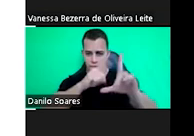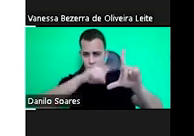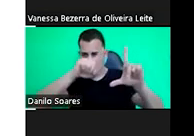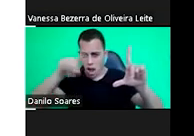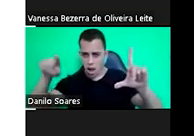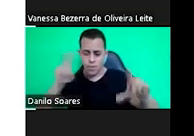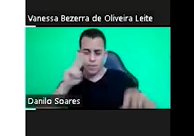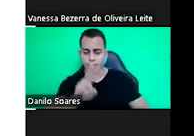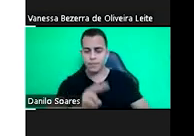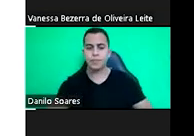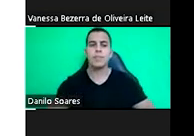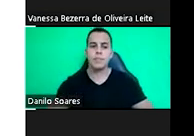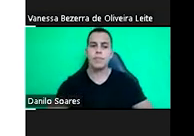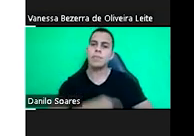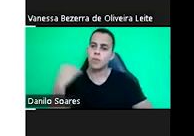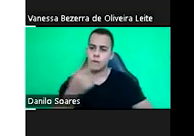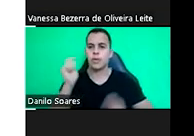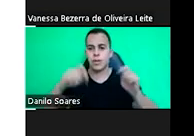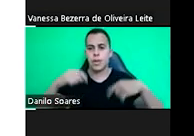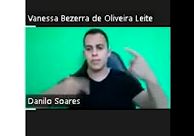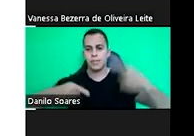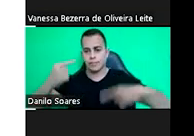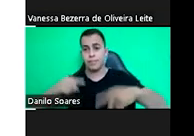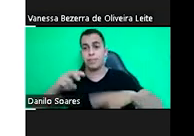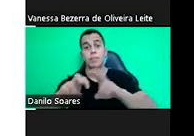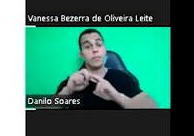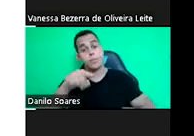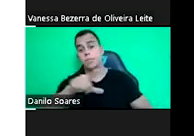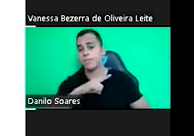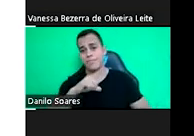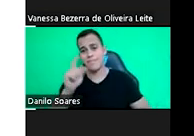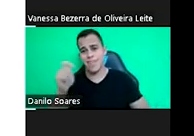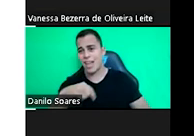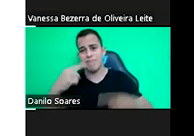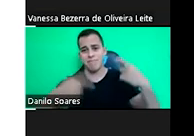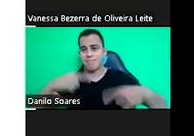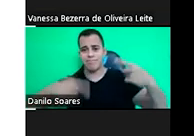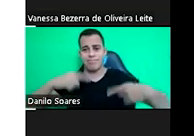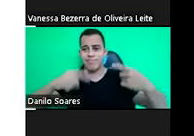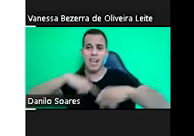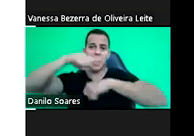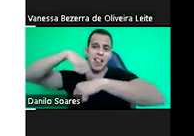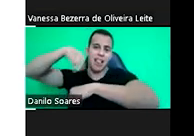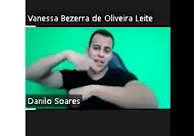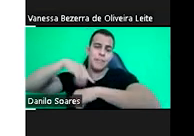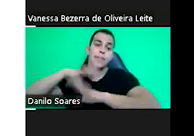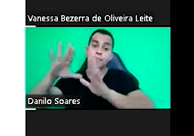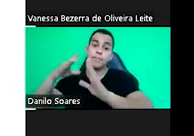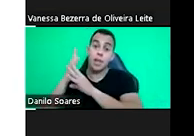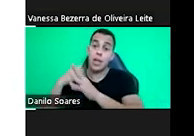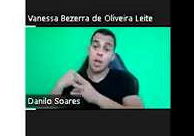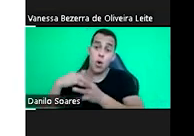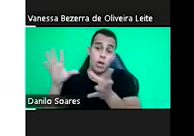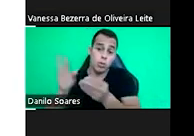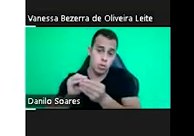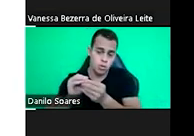poderia ficar discutindo esse gráfico por várias horas, mas eu vou tentar resumir o que a gente tem aqui. Então, em verde,